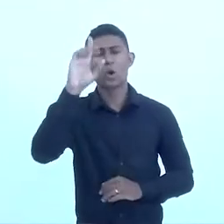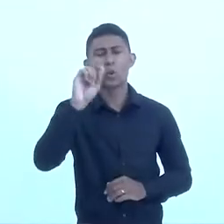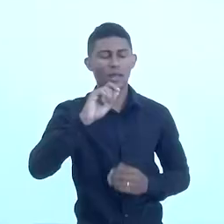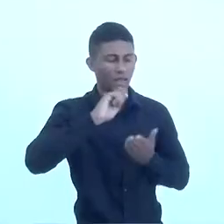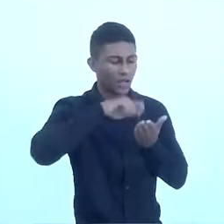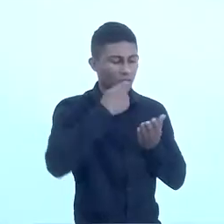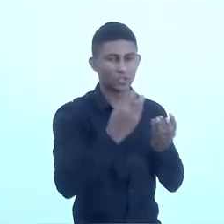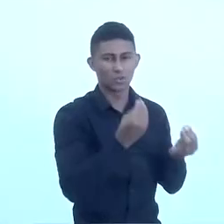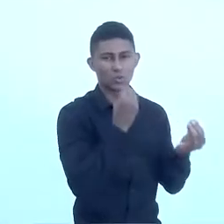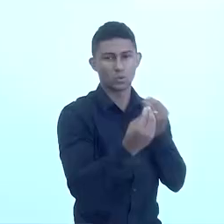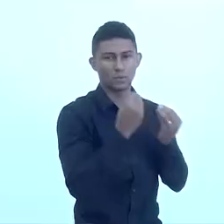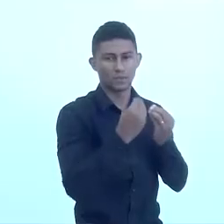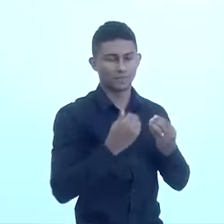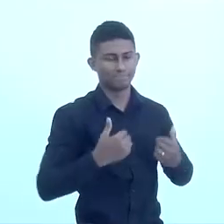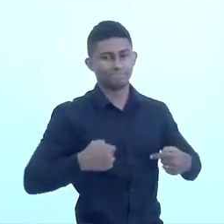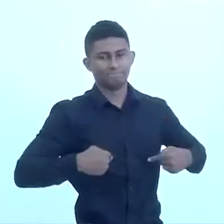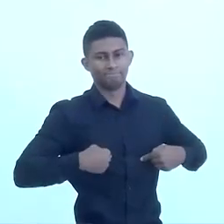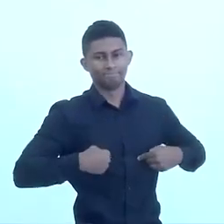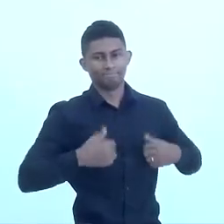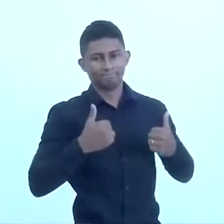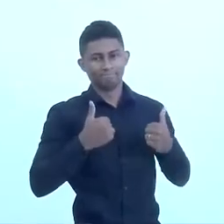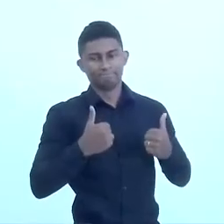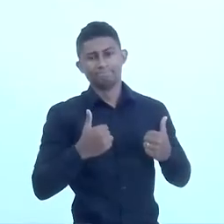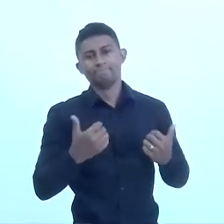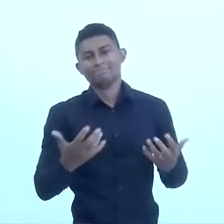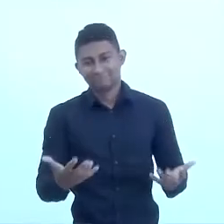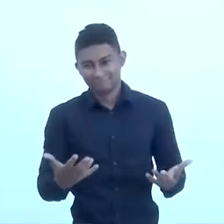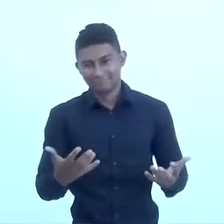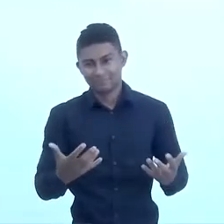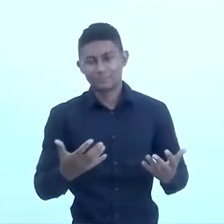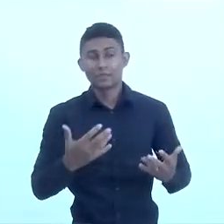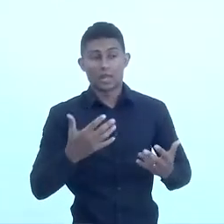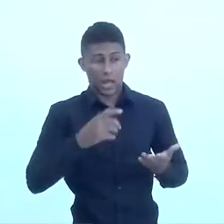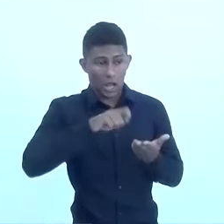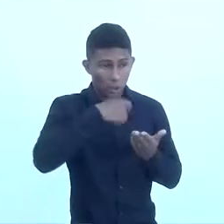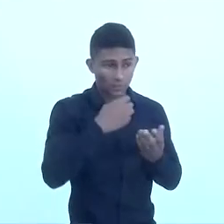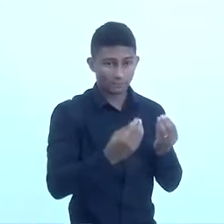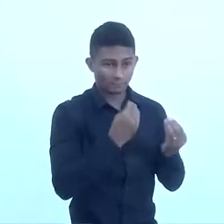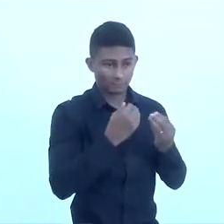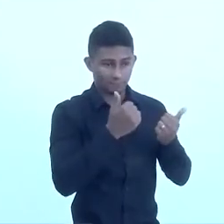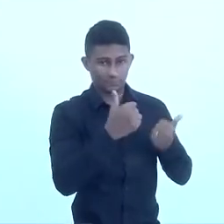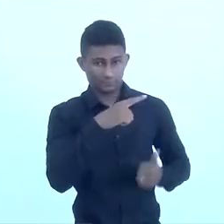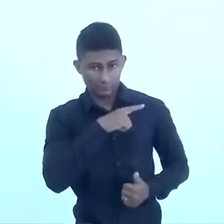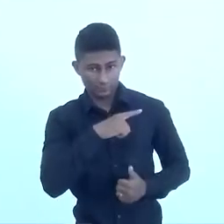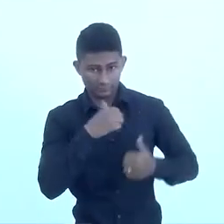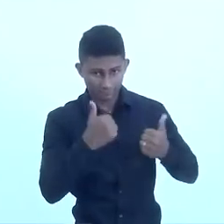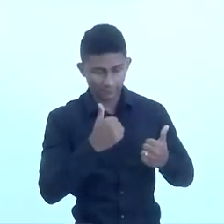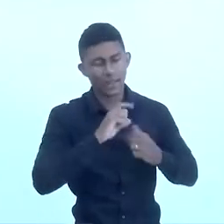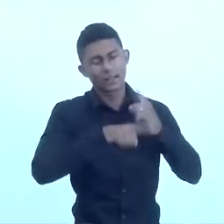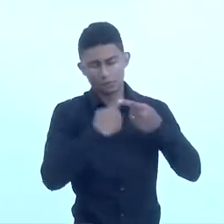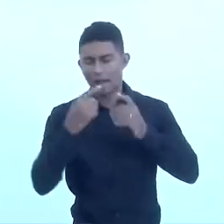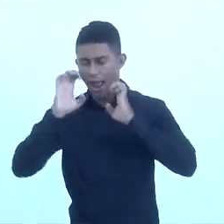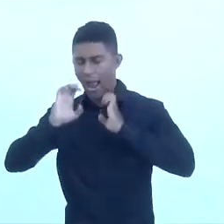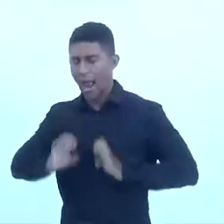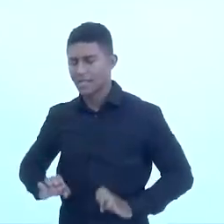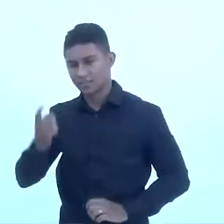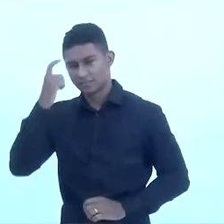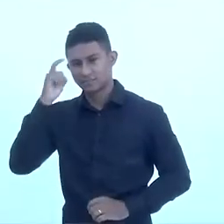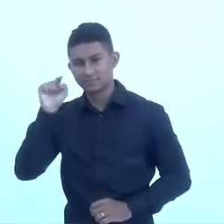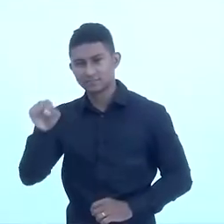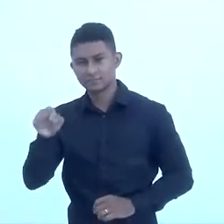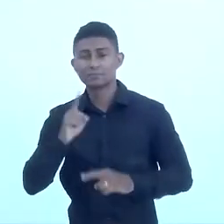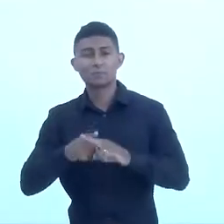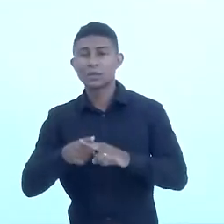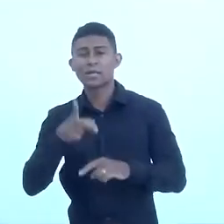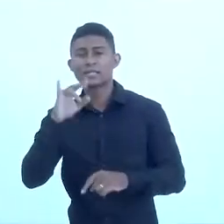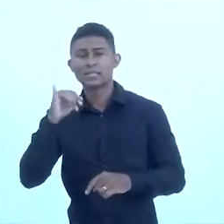Uhum. A partir daí é que começa conceitos morais, éticos e tal. Porque se o